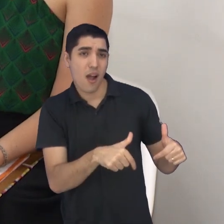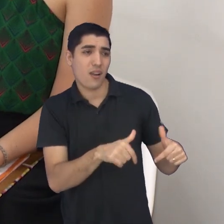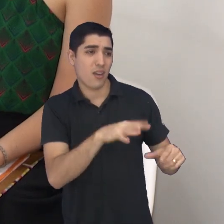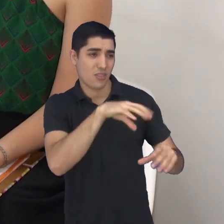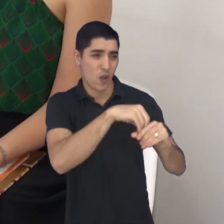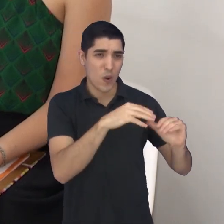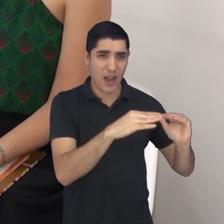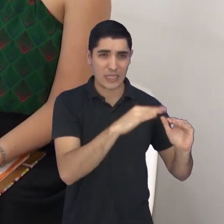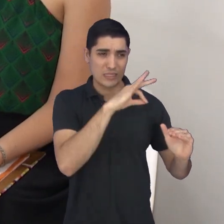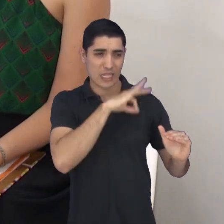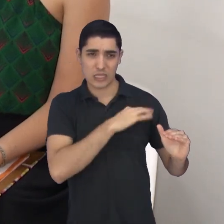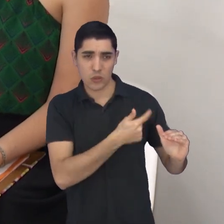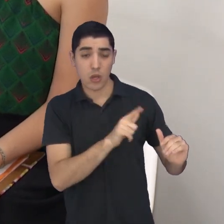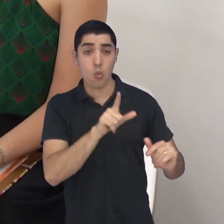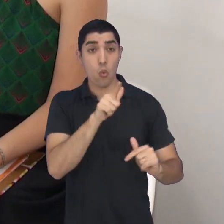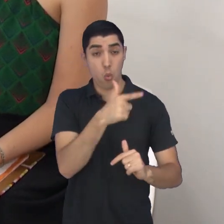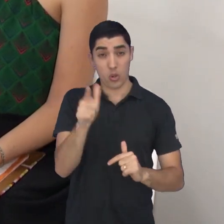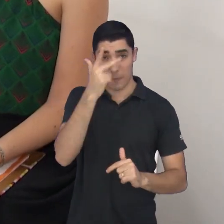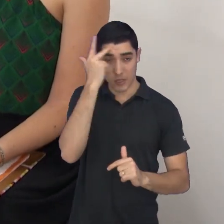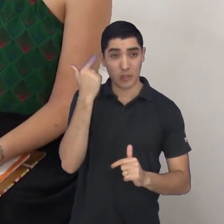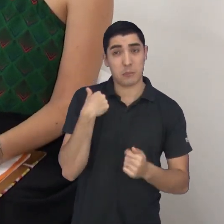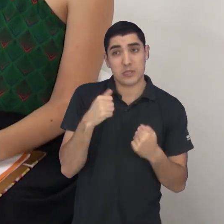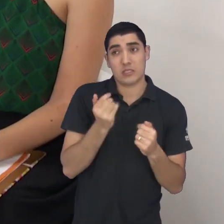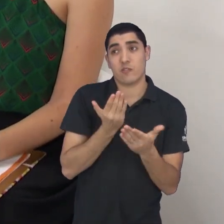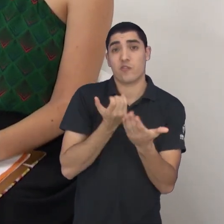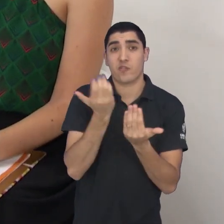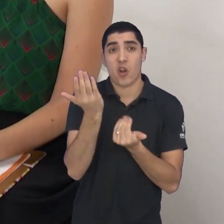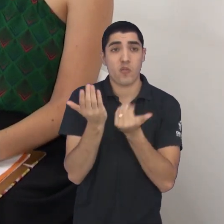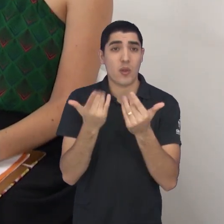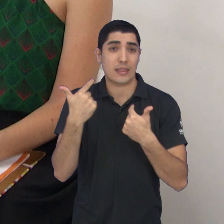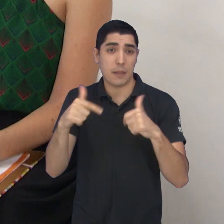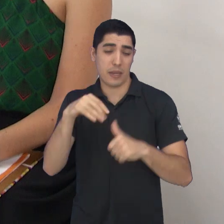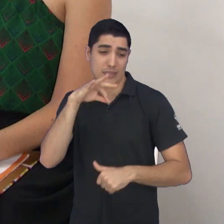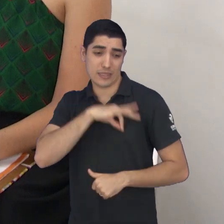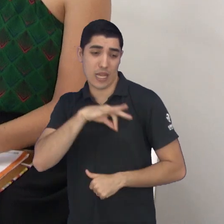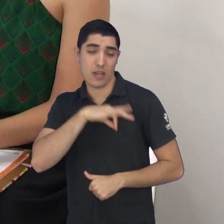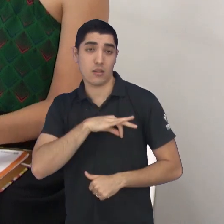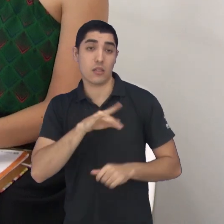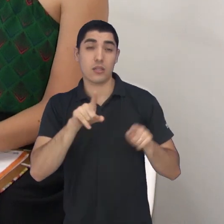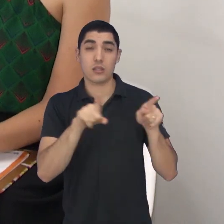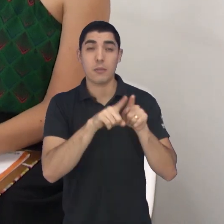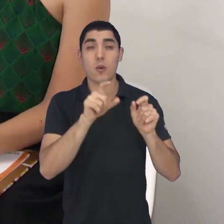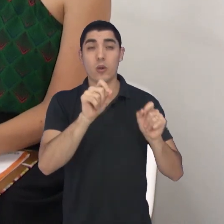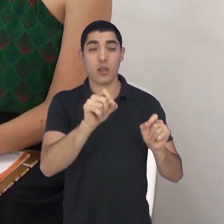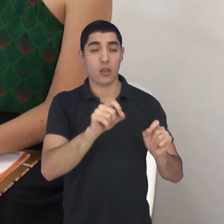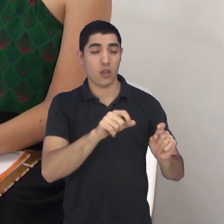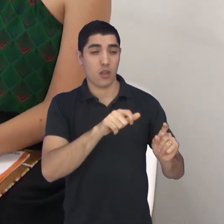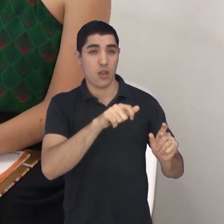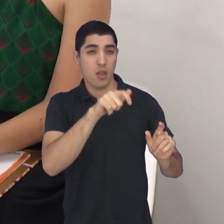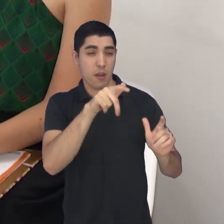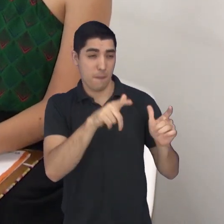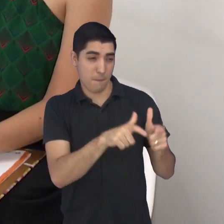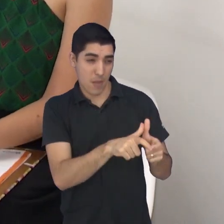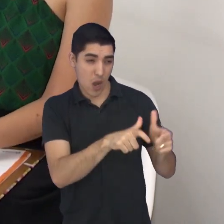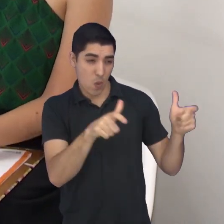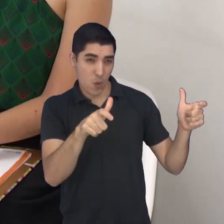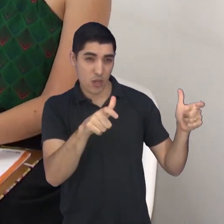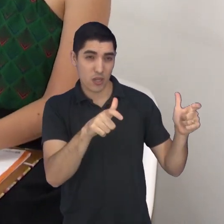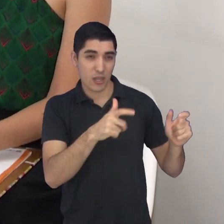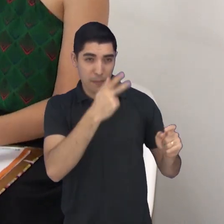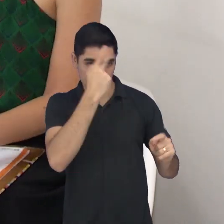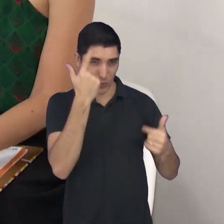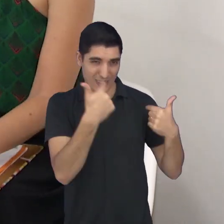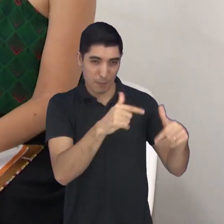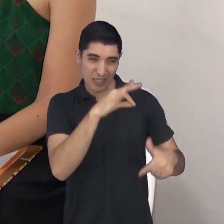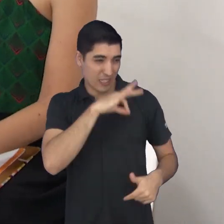ser remunerado, e também está muito ligada a essa questão do gênero, né, o trabalho que não é remunerado é, em sua grande maioria, executado pelas